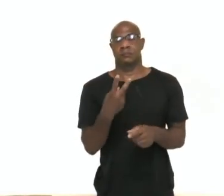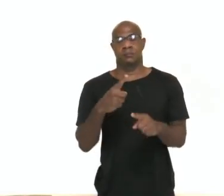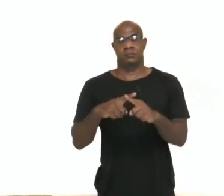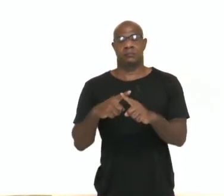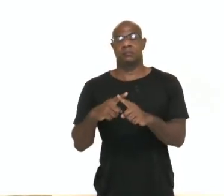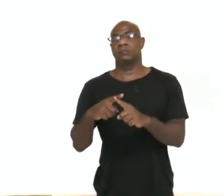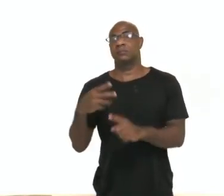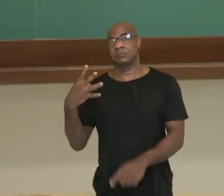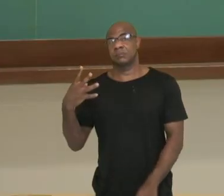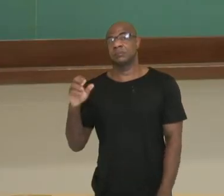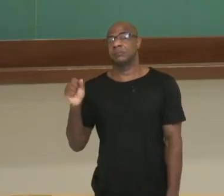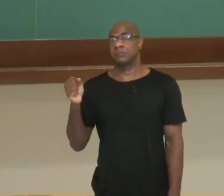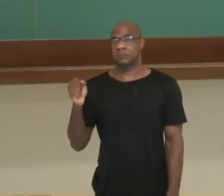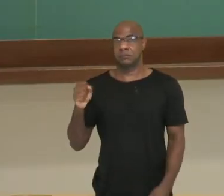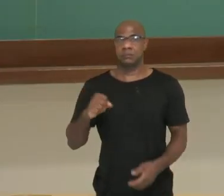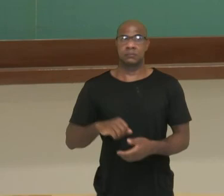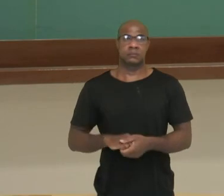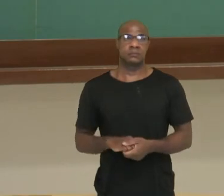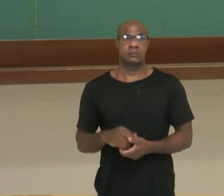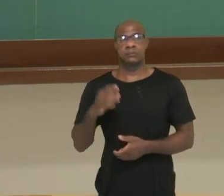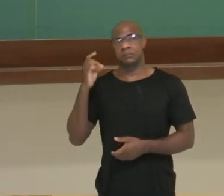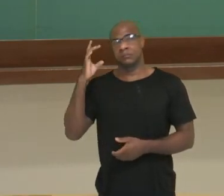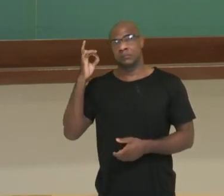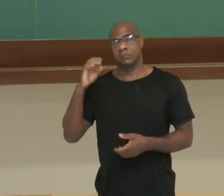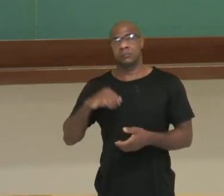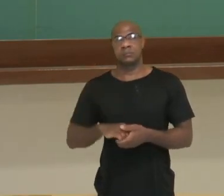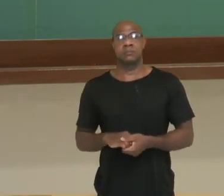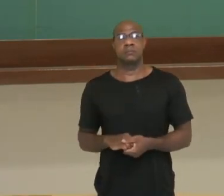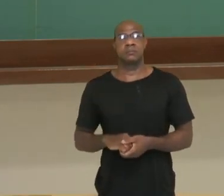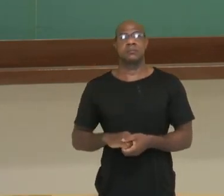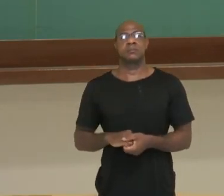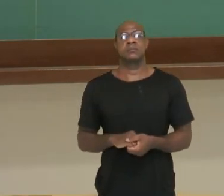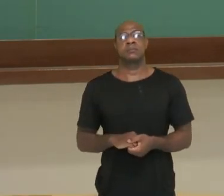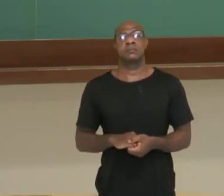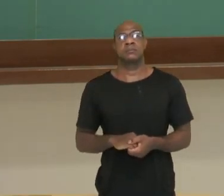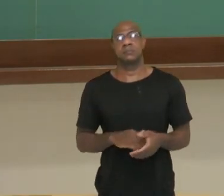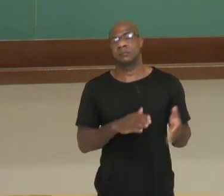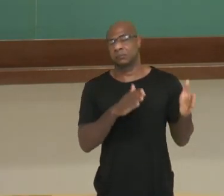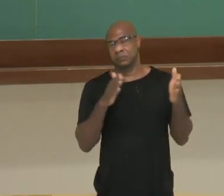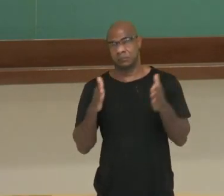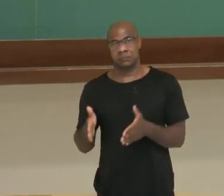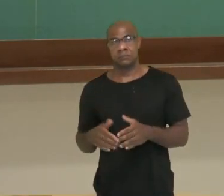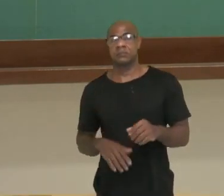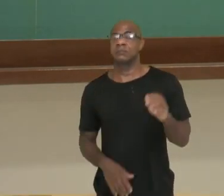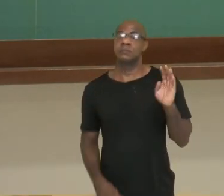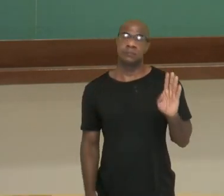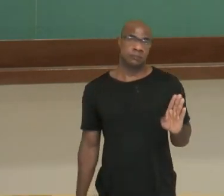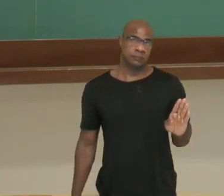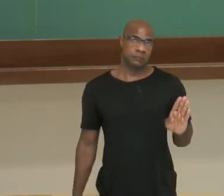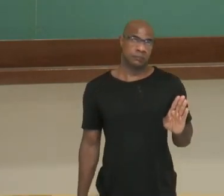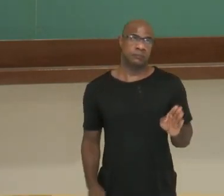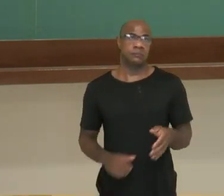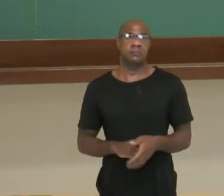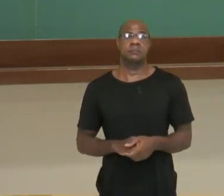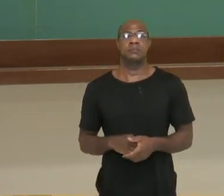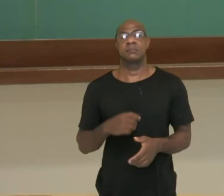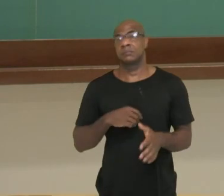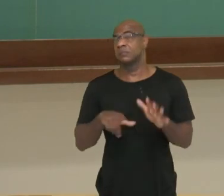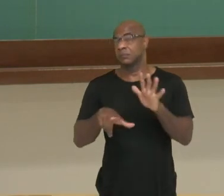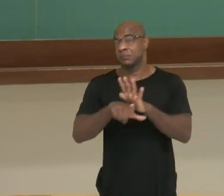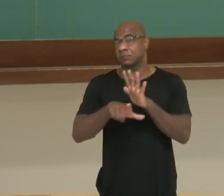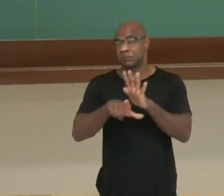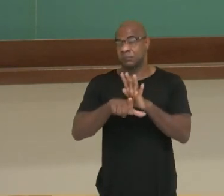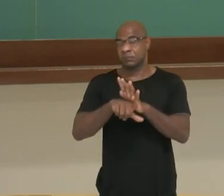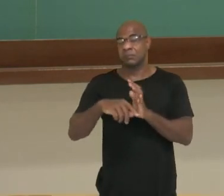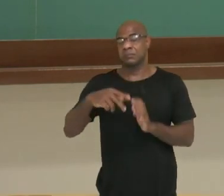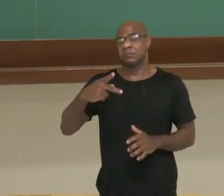volts. Facinho, né? Vamos para a próxima. Na letra B, você vai aplicar a lei de Poiret, que na